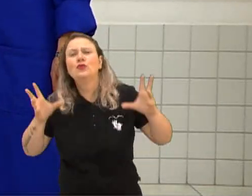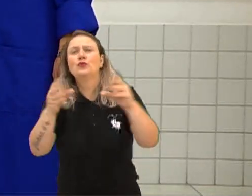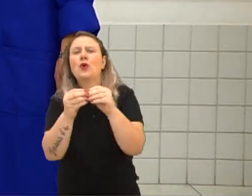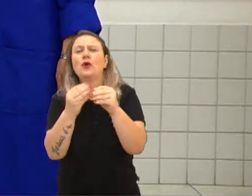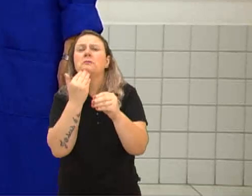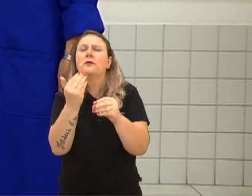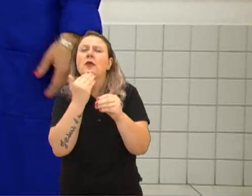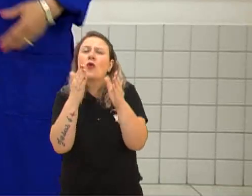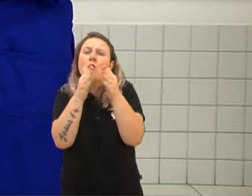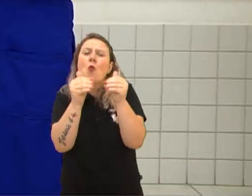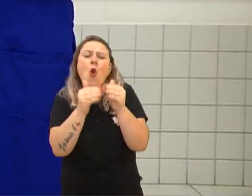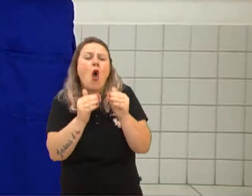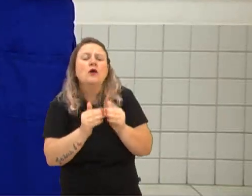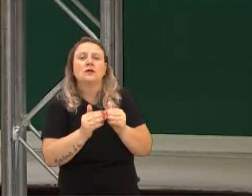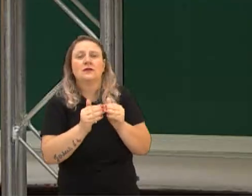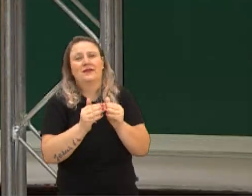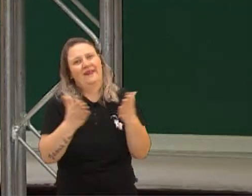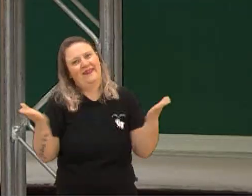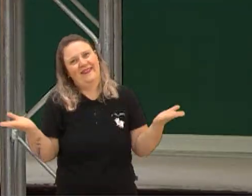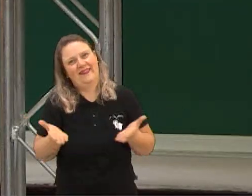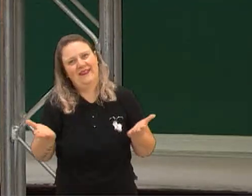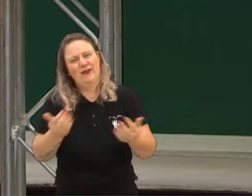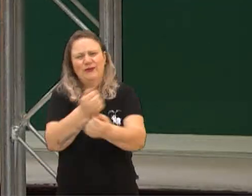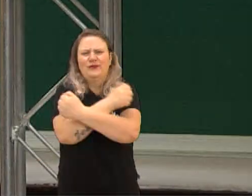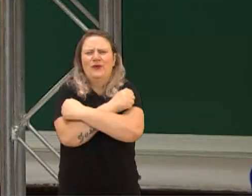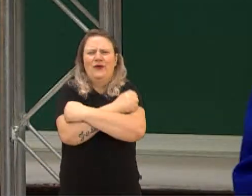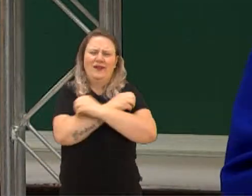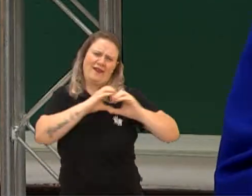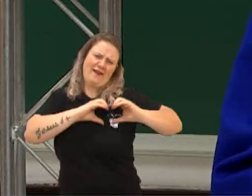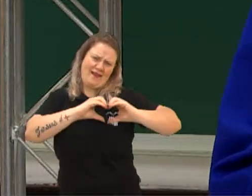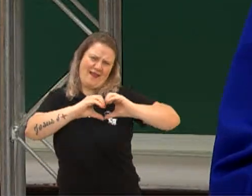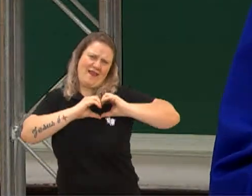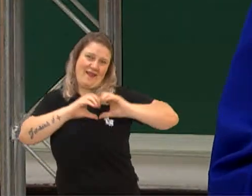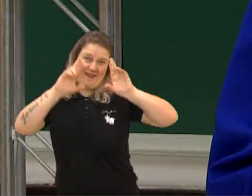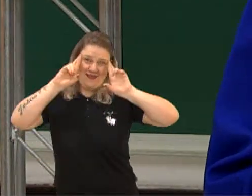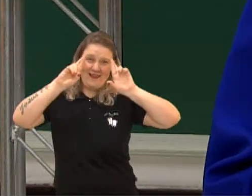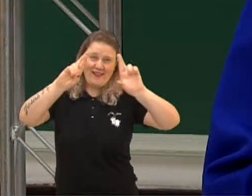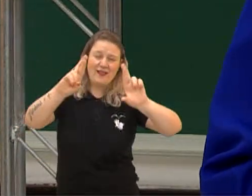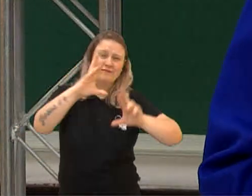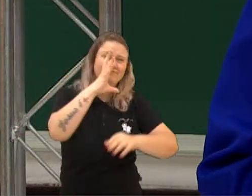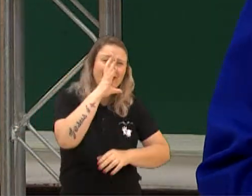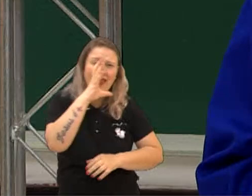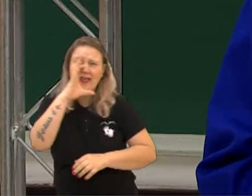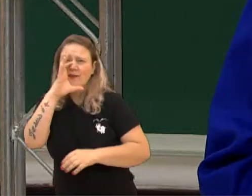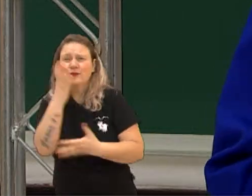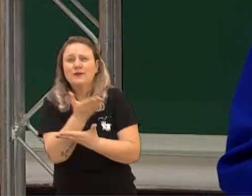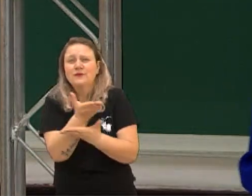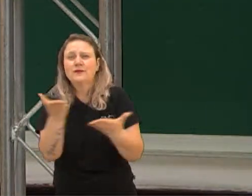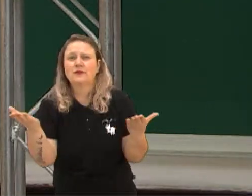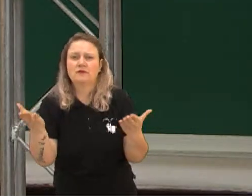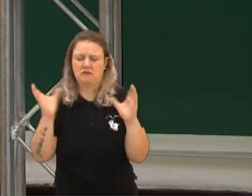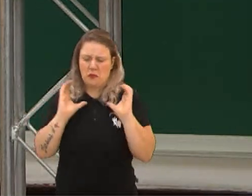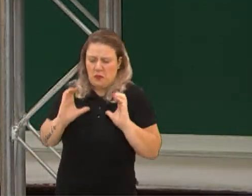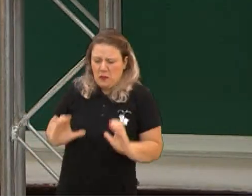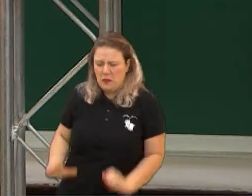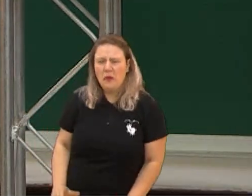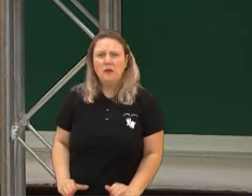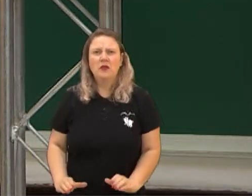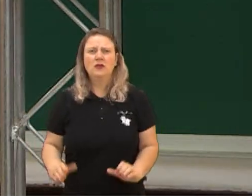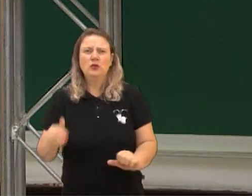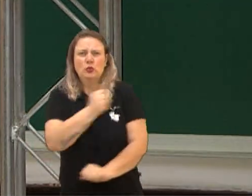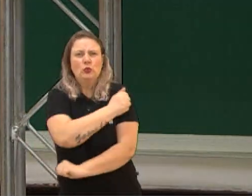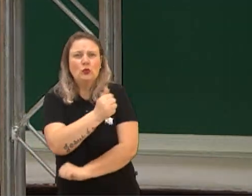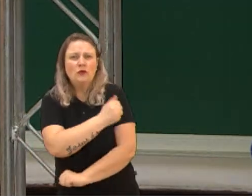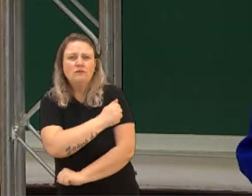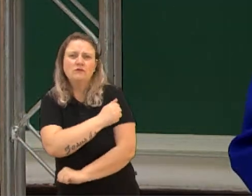solicitou aqui, mas a gente manda de coração aquele abraço, aquele respeito, aquela admiração e apreciação pela postura de vocês enquanto